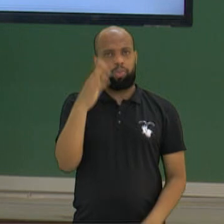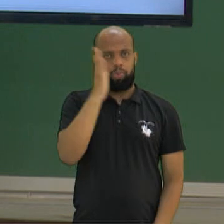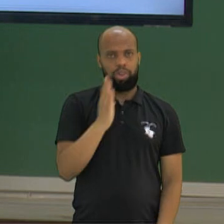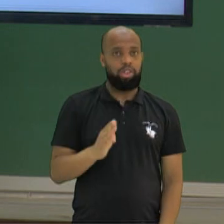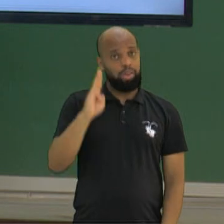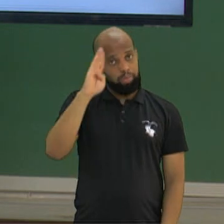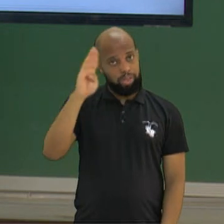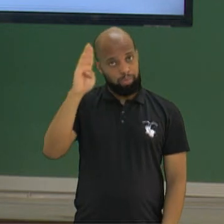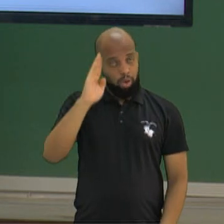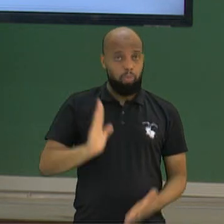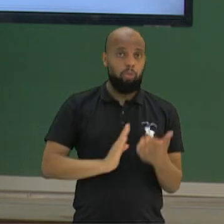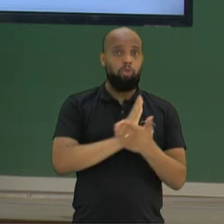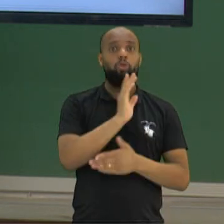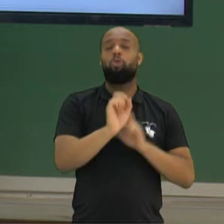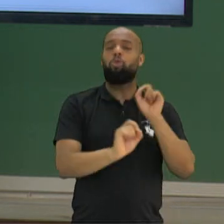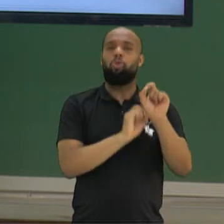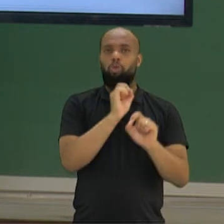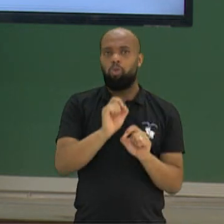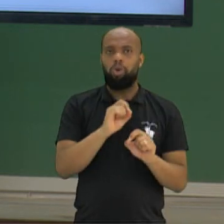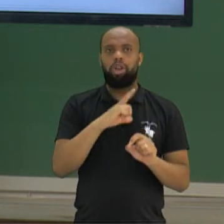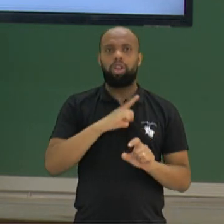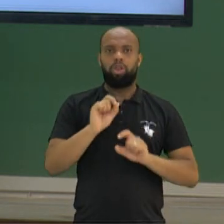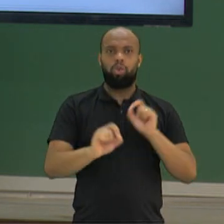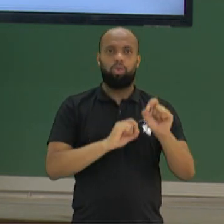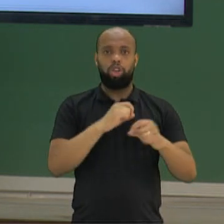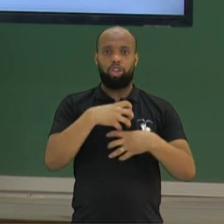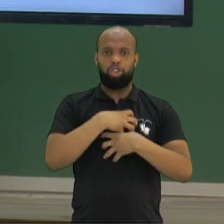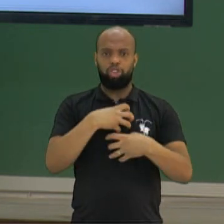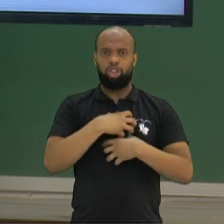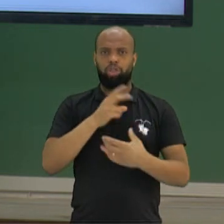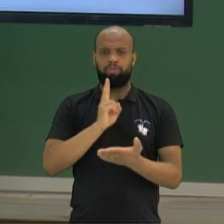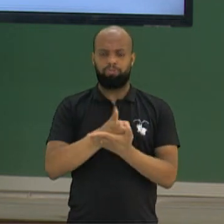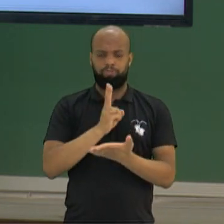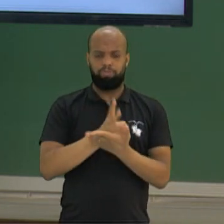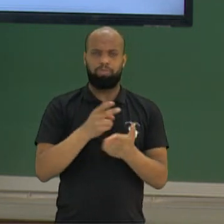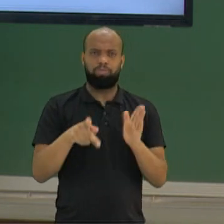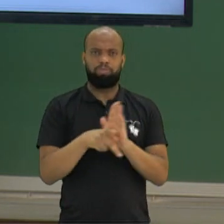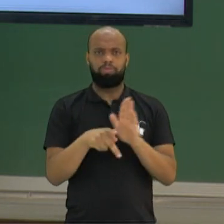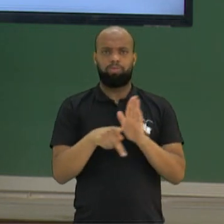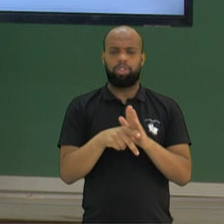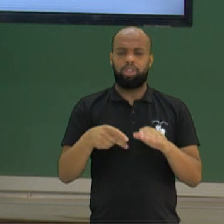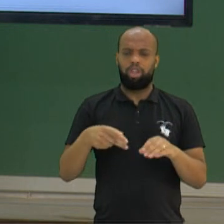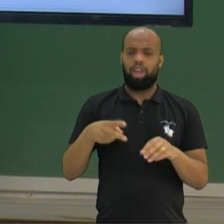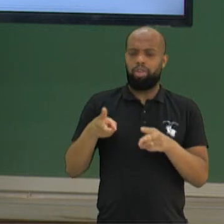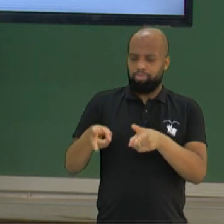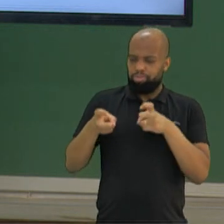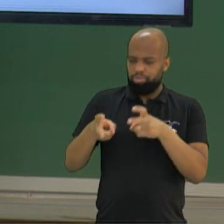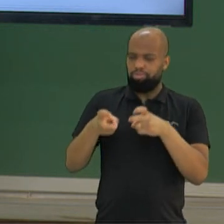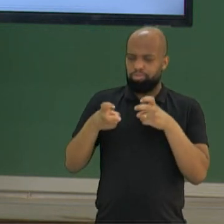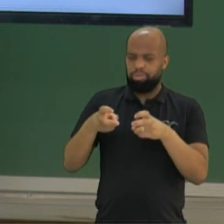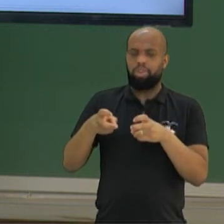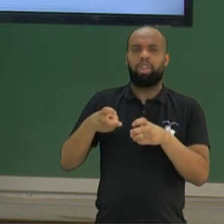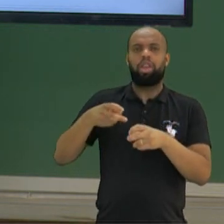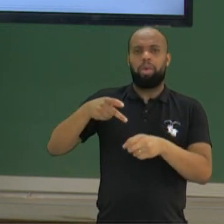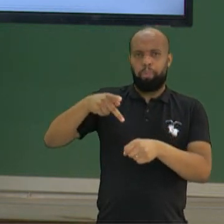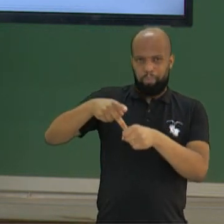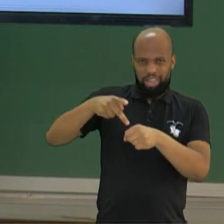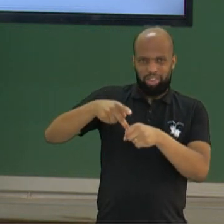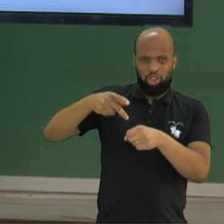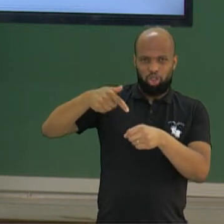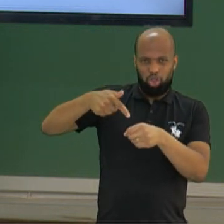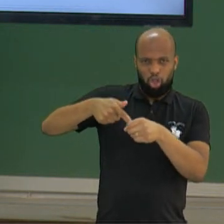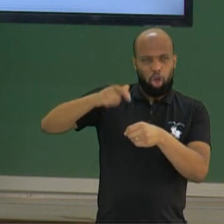alterações aprovadas quais foram, né? A quebra do monopólio estatal na exploração do petróleo e gás natural. E antes isso